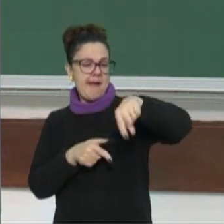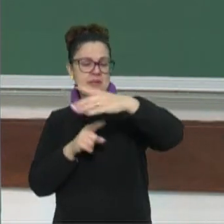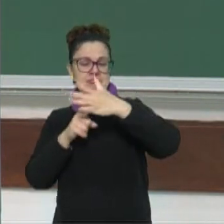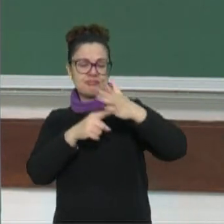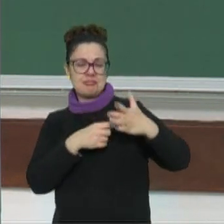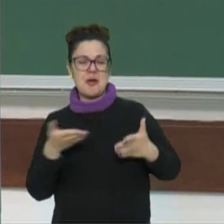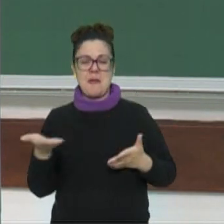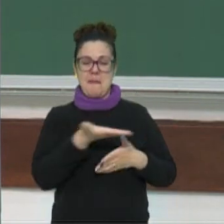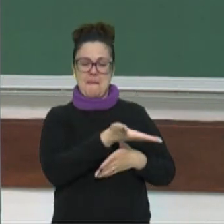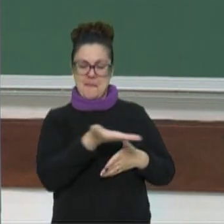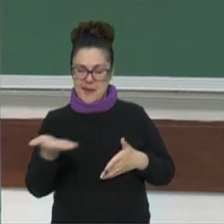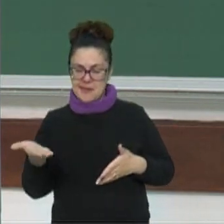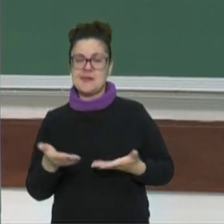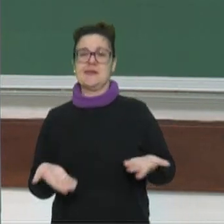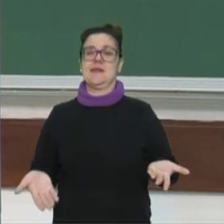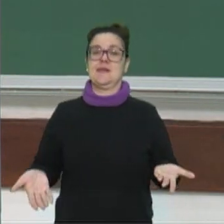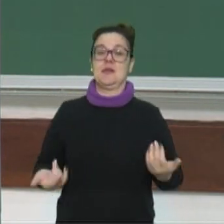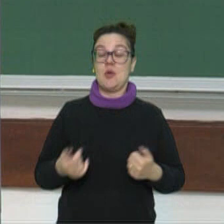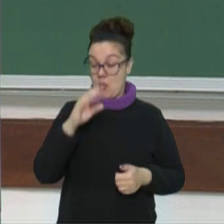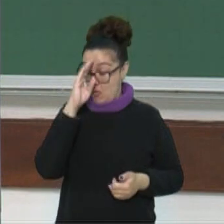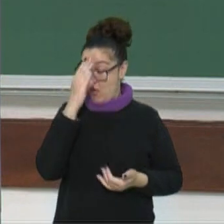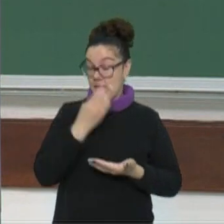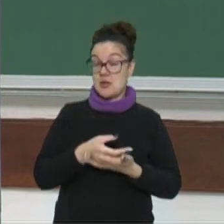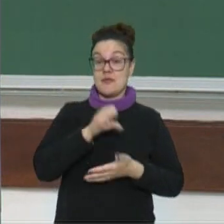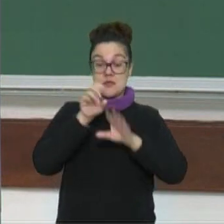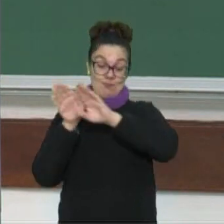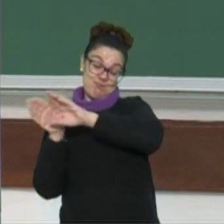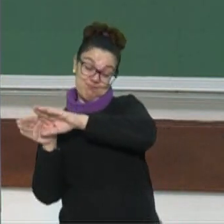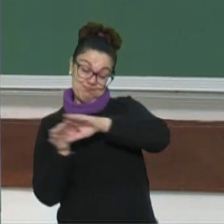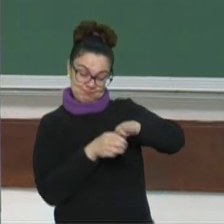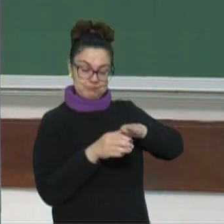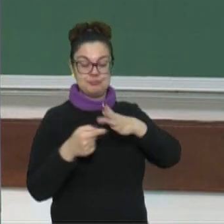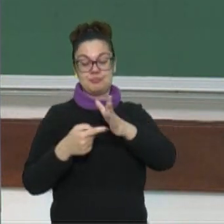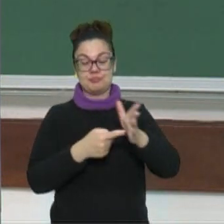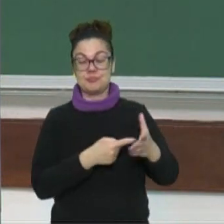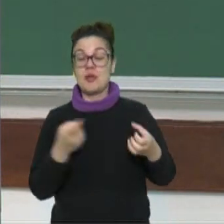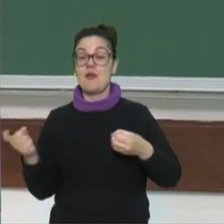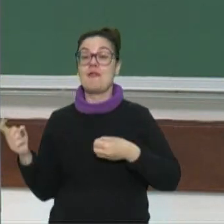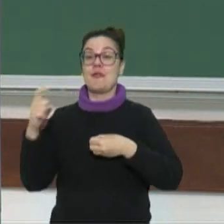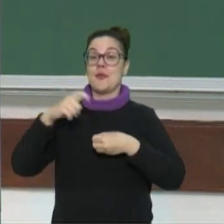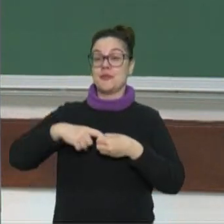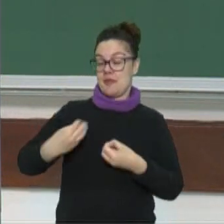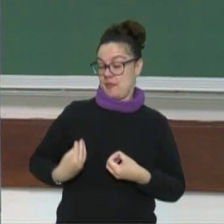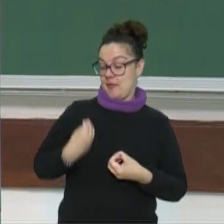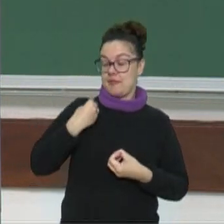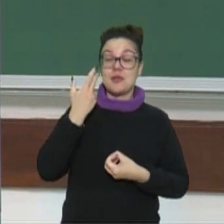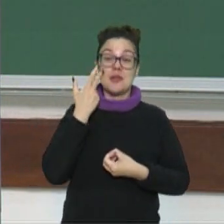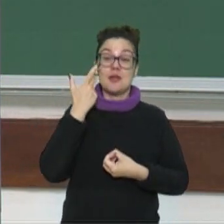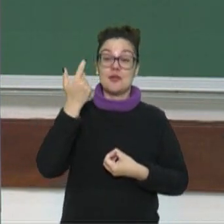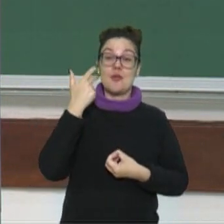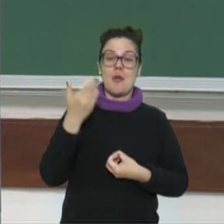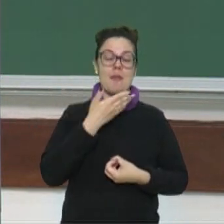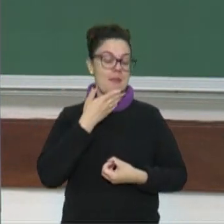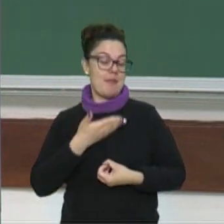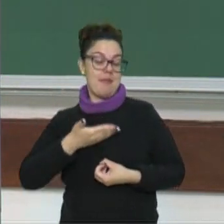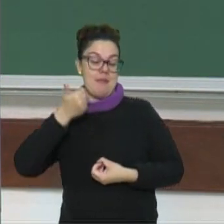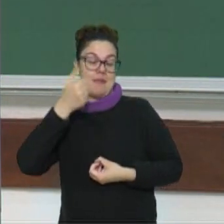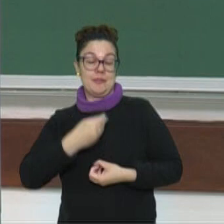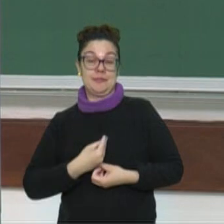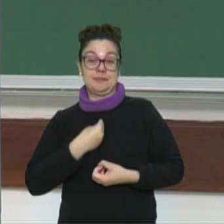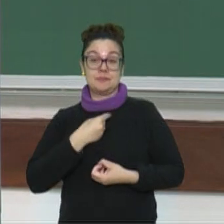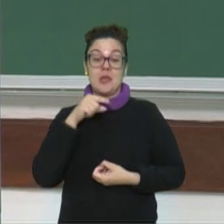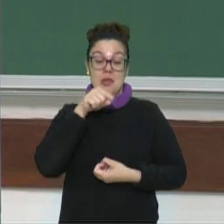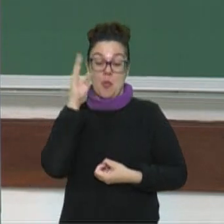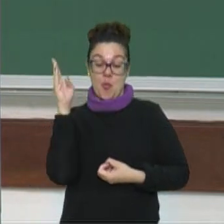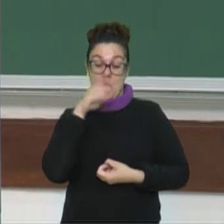Eles acreditavam que se você se livrasse das máquinas, você então conseguiria voltar a uma condição melhor de vida. Então o mal para